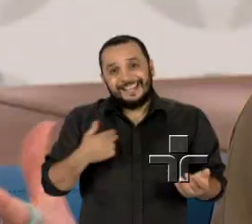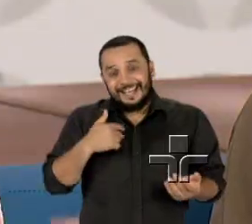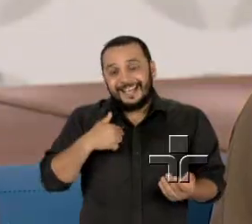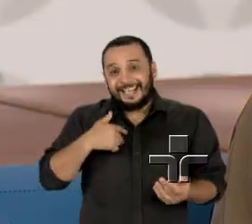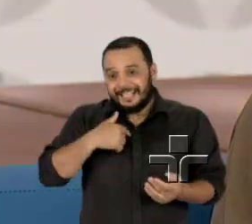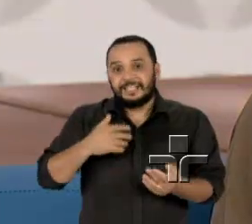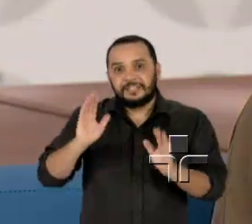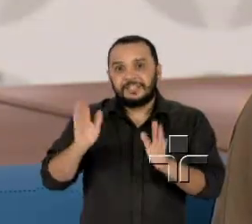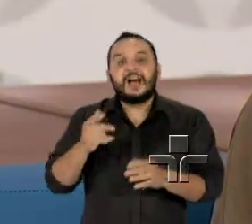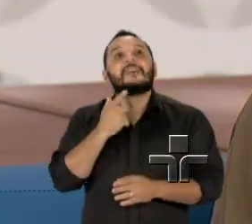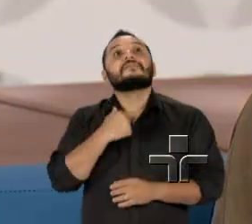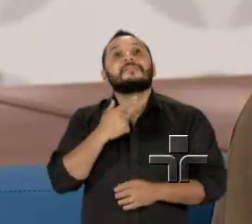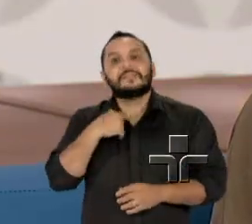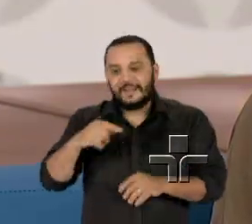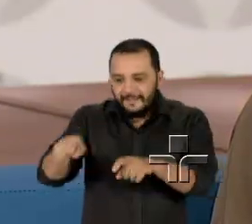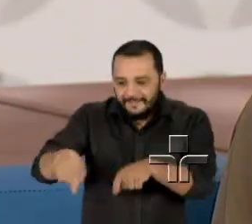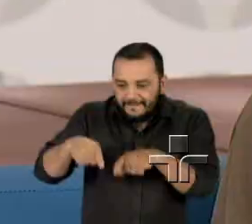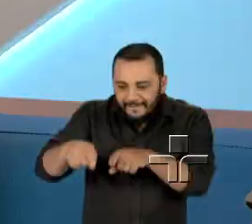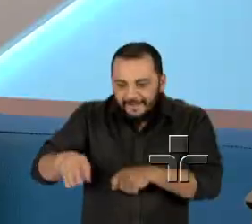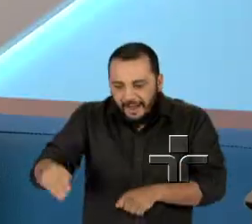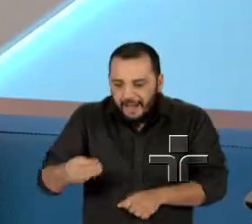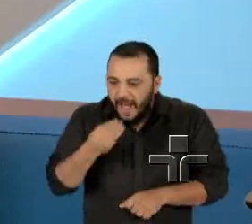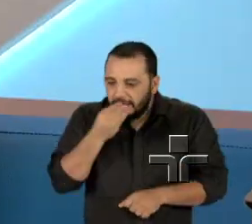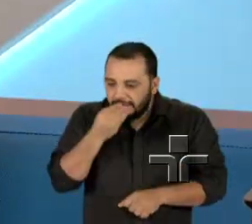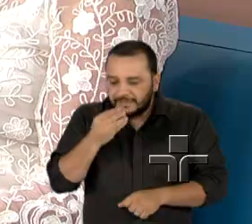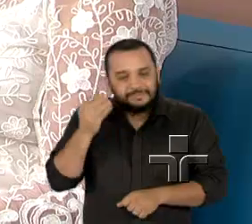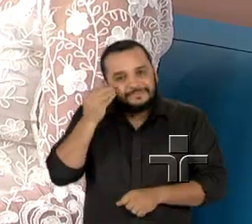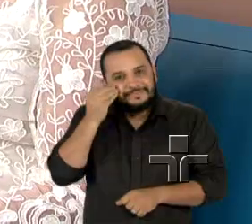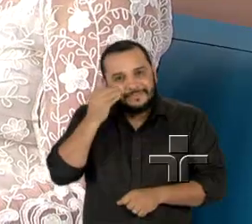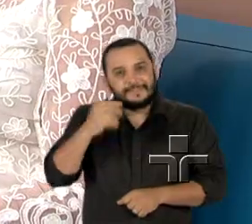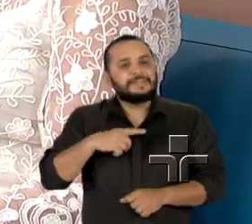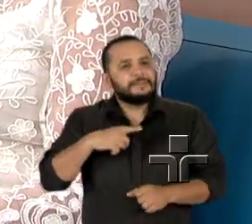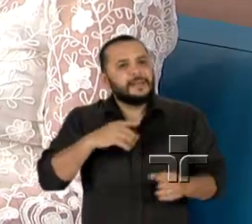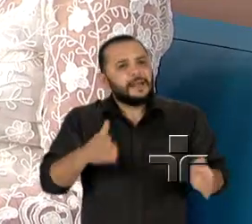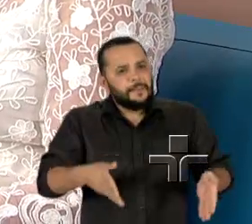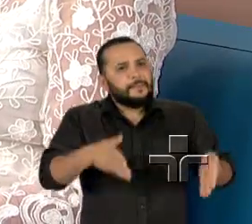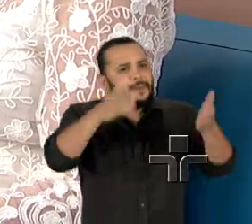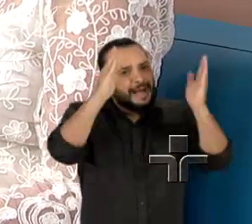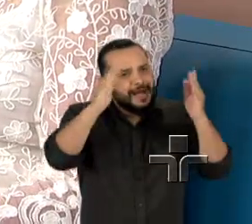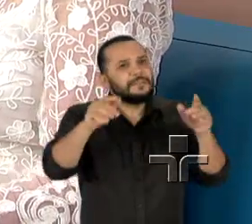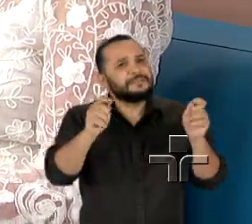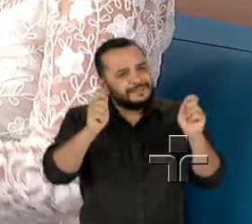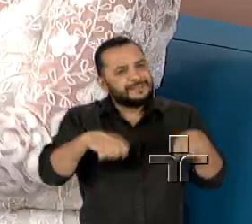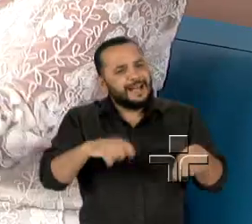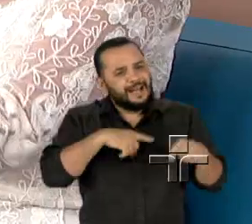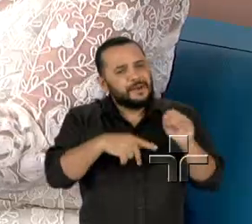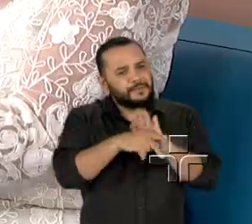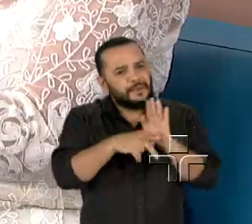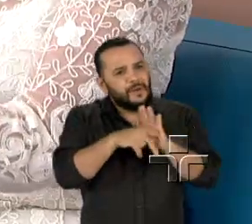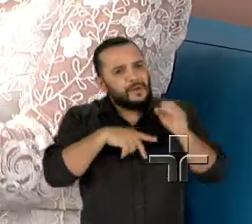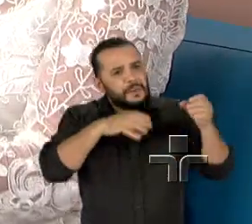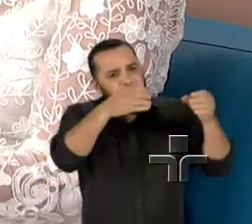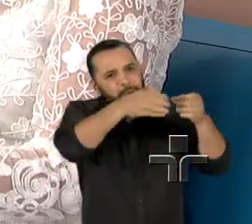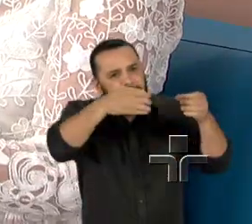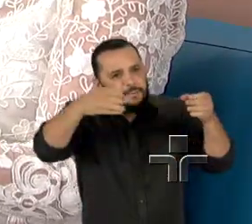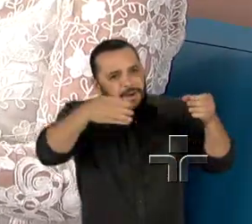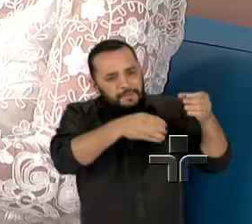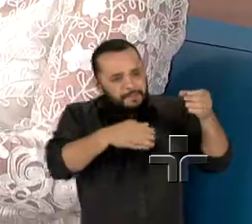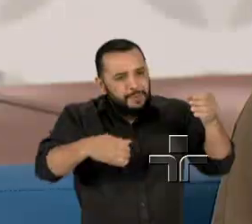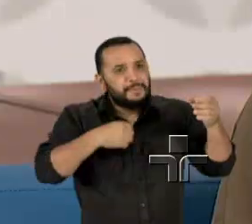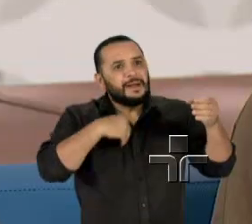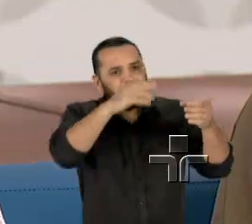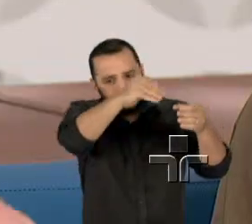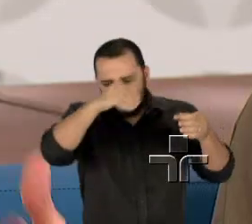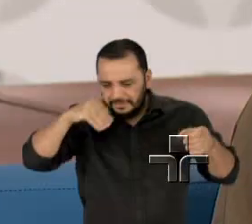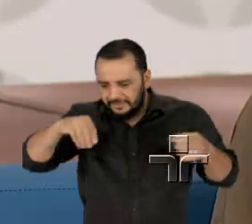elas têm vontade de experimentar. Que até quem mora em apartamento, dá para fazer uma horta com vasinhos, né? Sim, uma horta e colocar alguma coisa na comida,